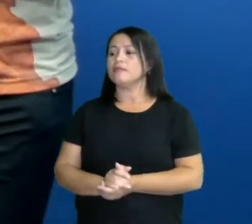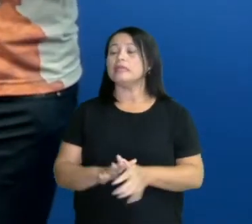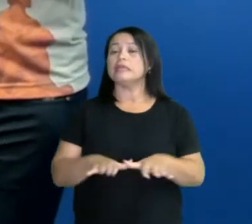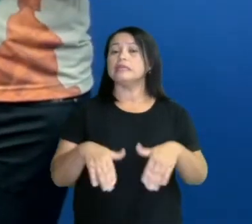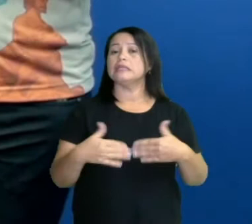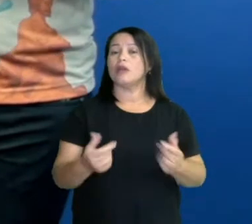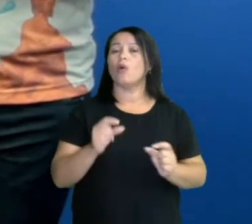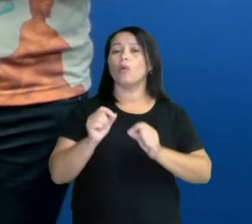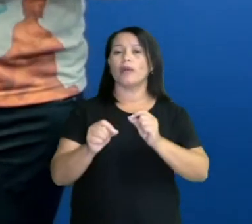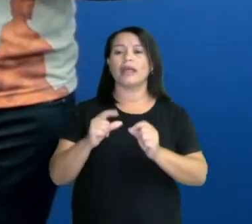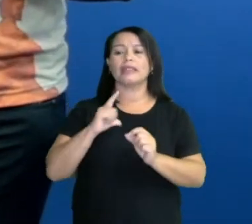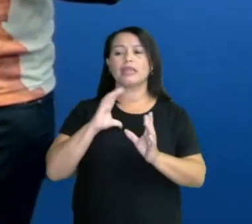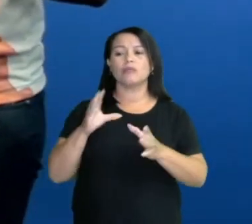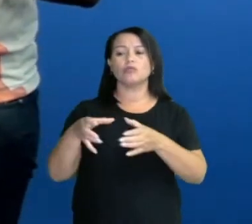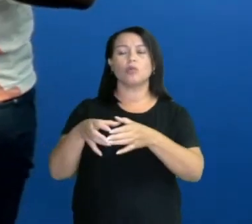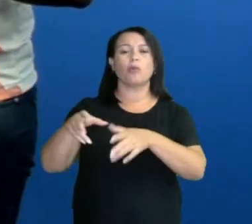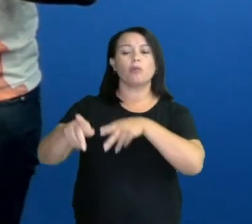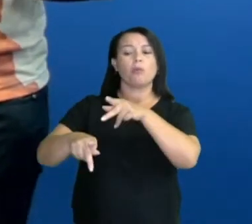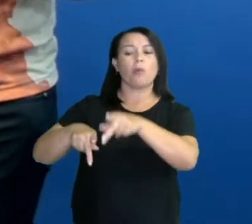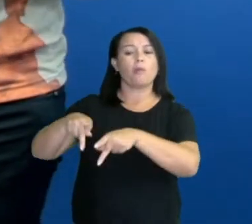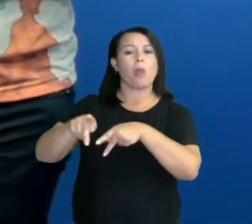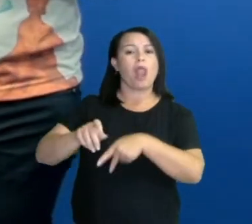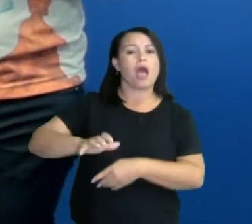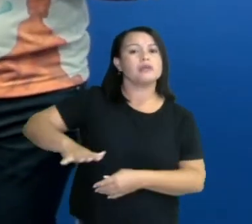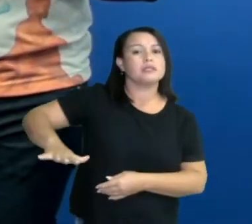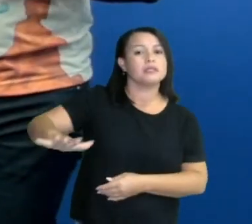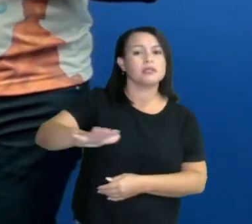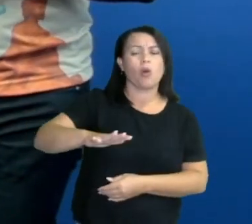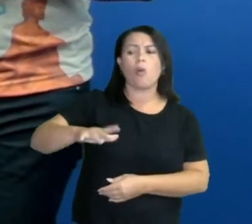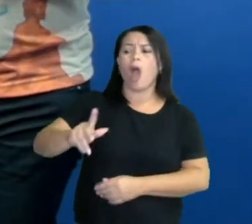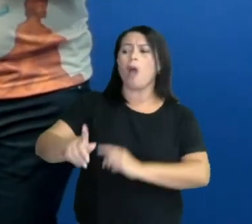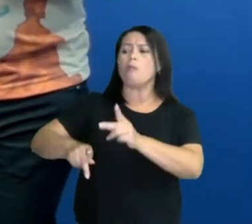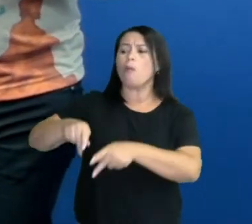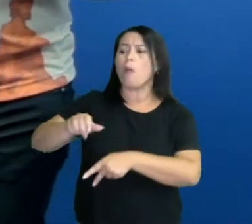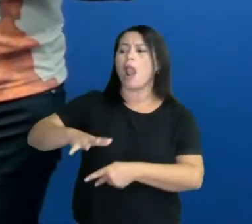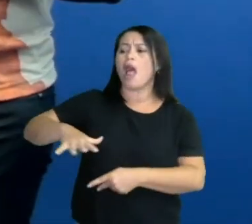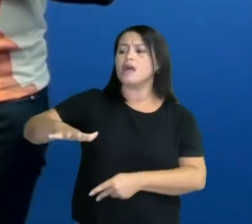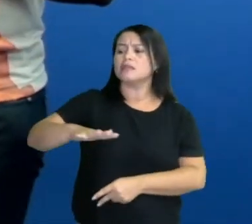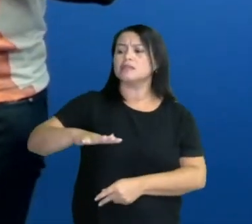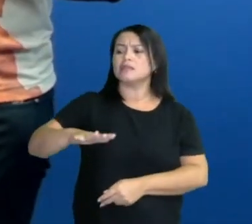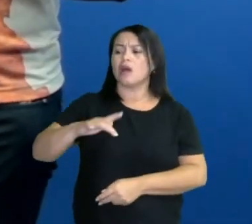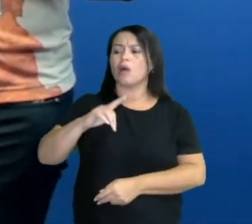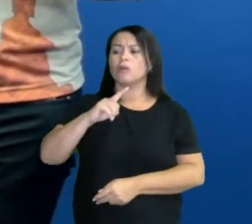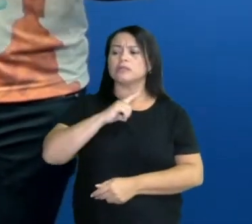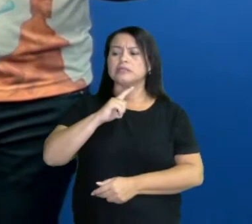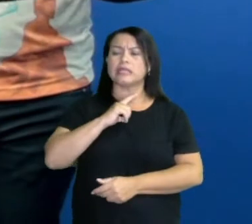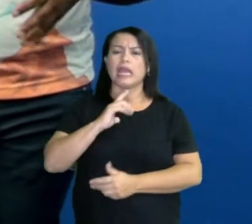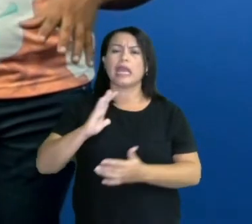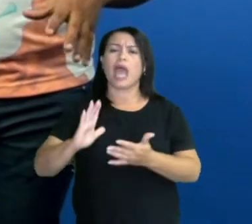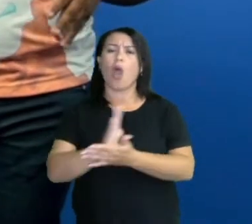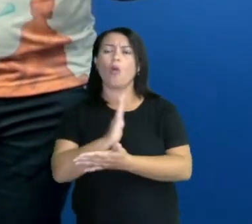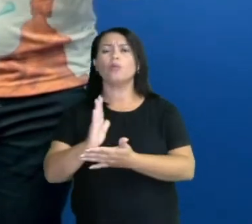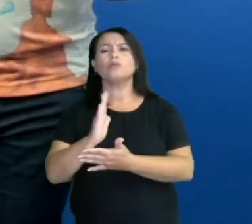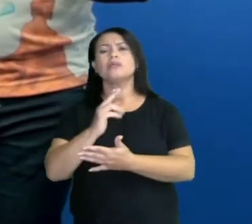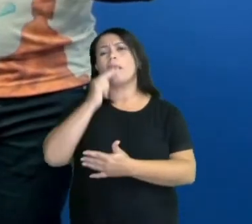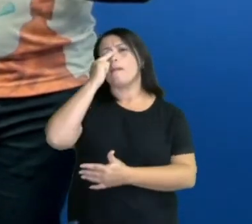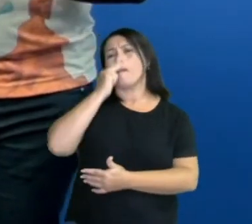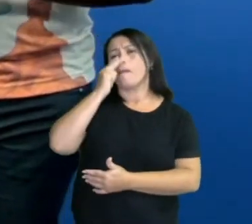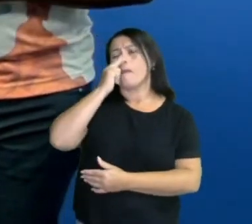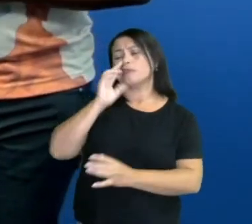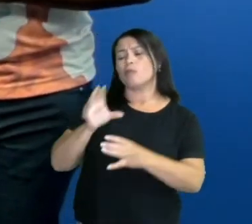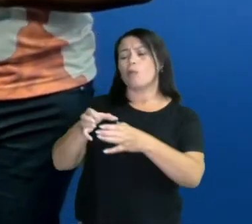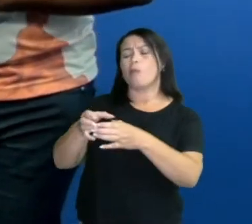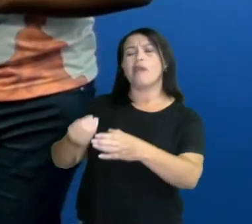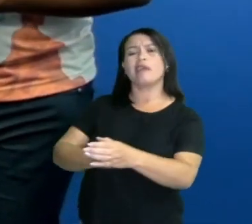partir de então, nós teremos a população. A população são os indivíduos da mesma espécie que vivem na